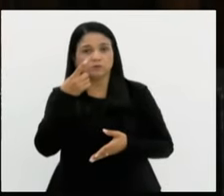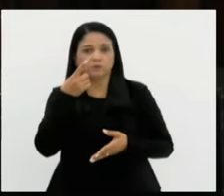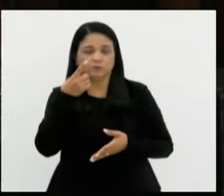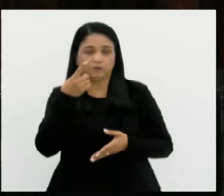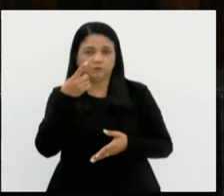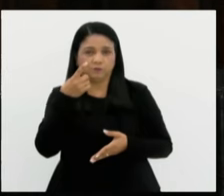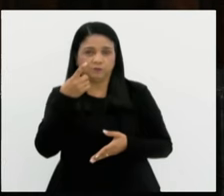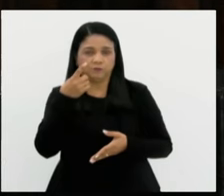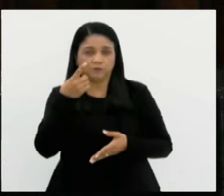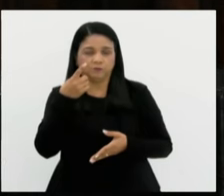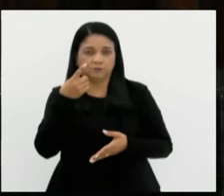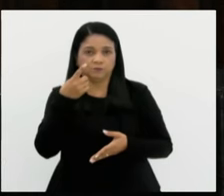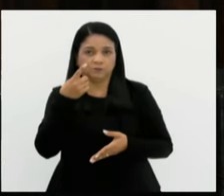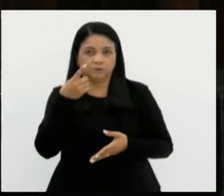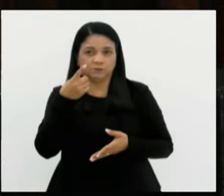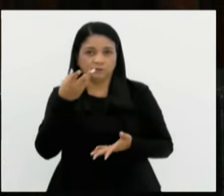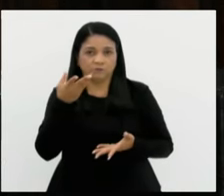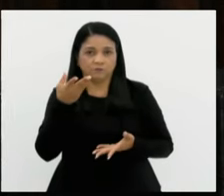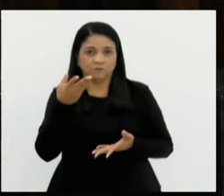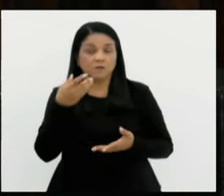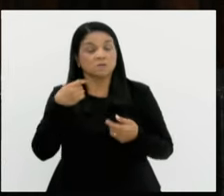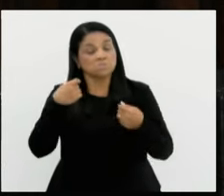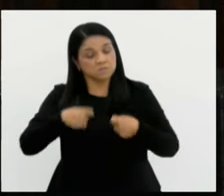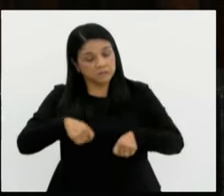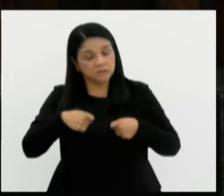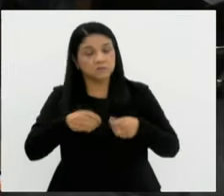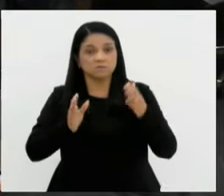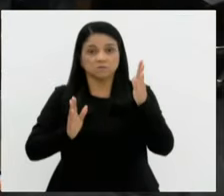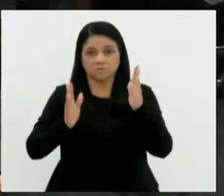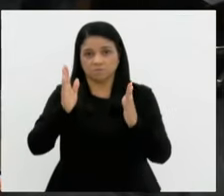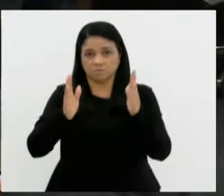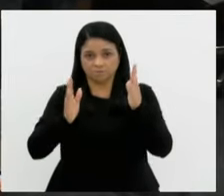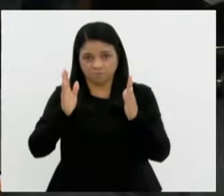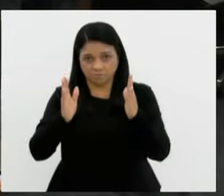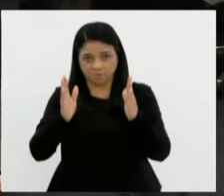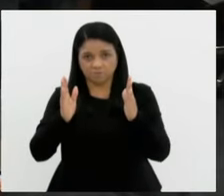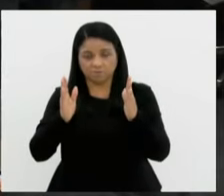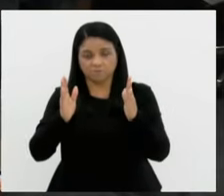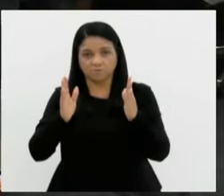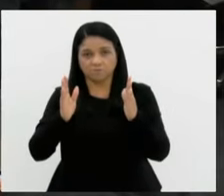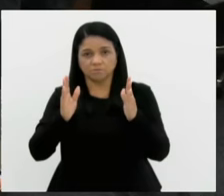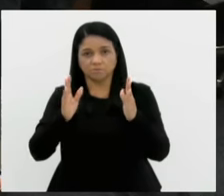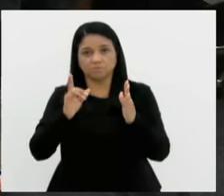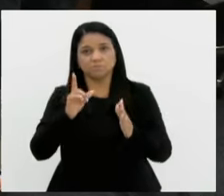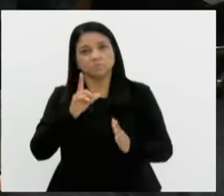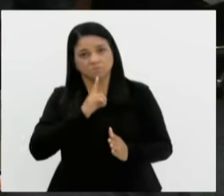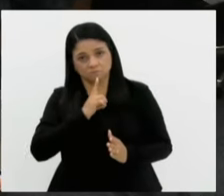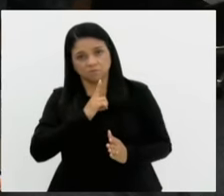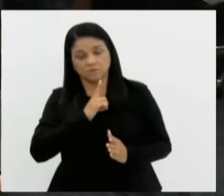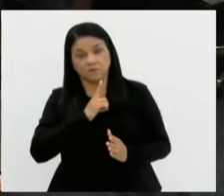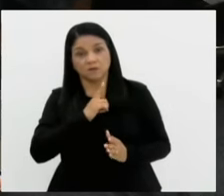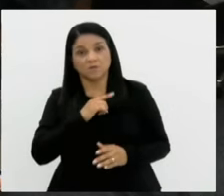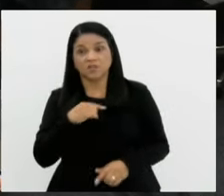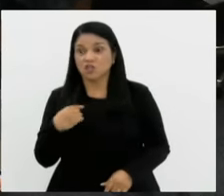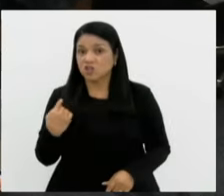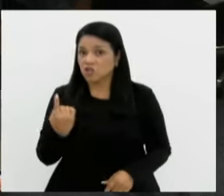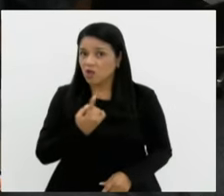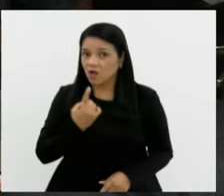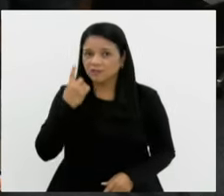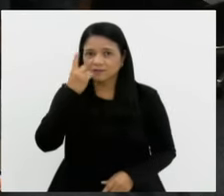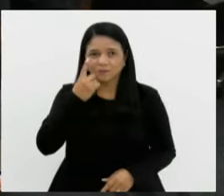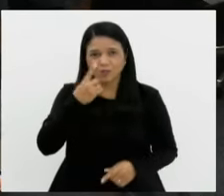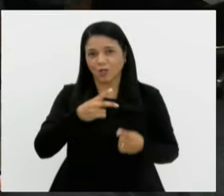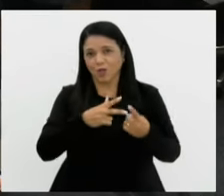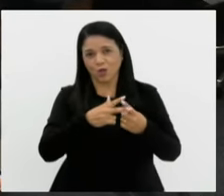afastamento. Ela tem que ter um prazo determinado. Mas não nos cabe, senhor presidente, corrigir